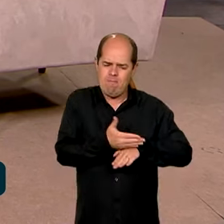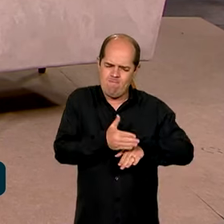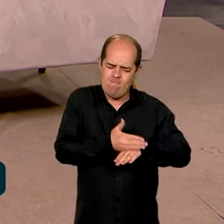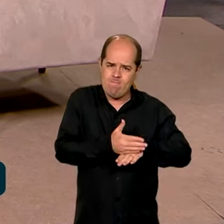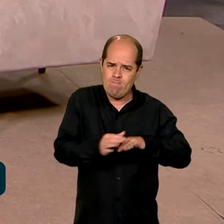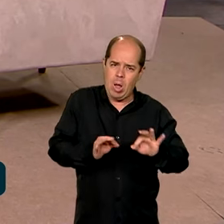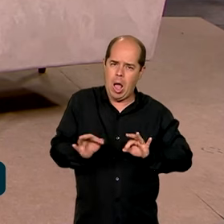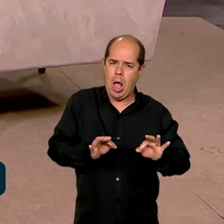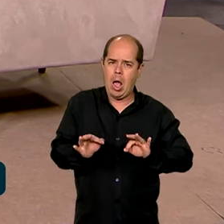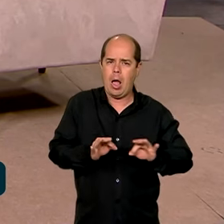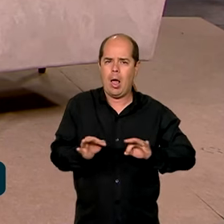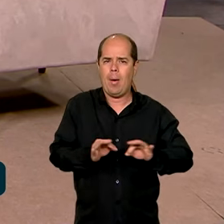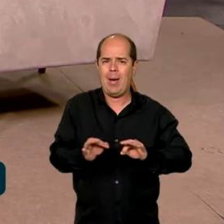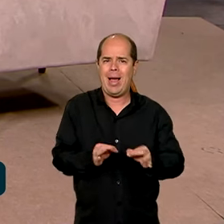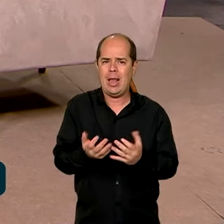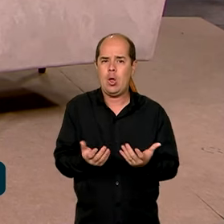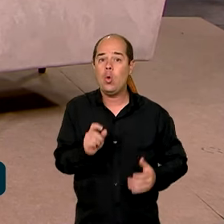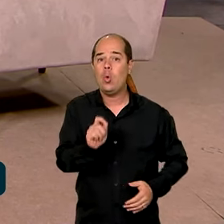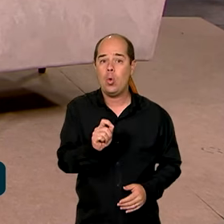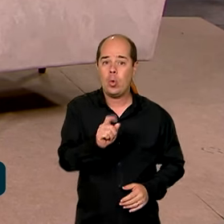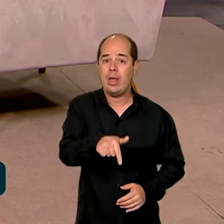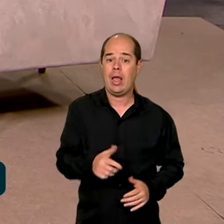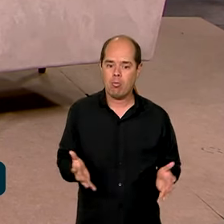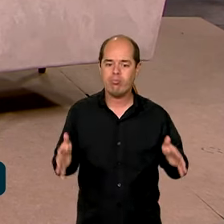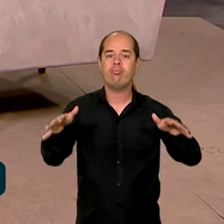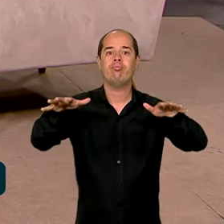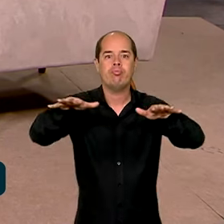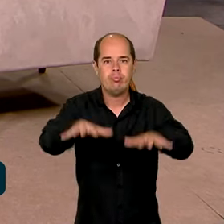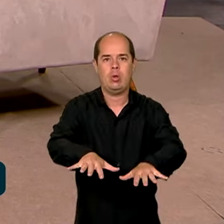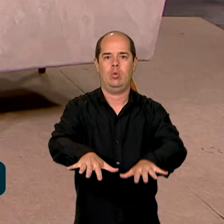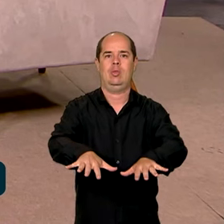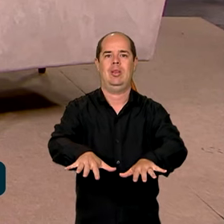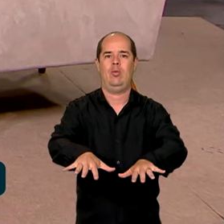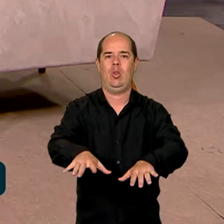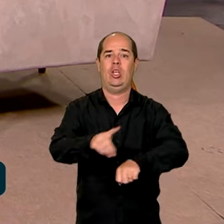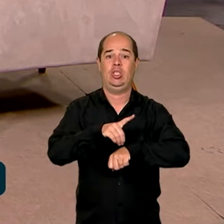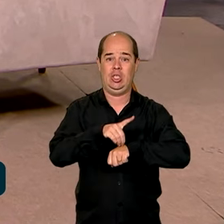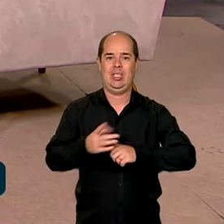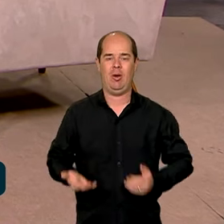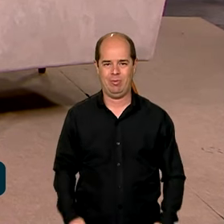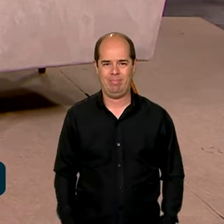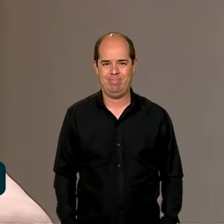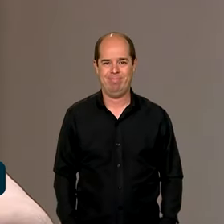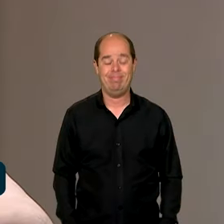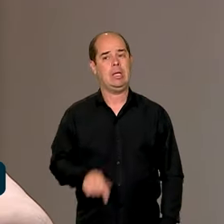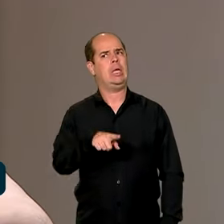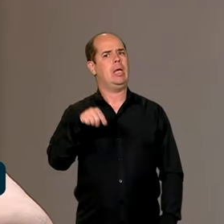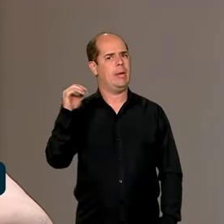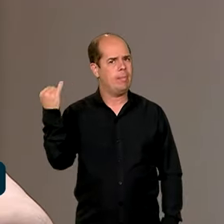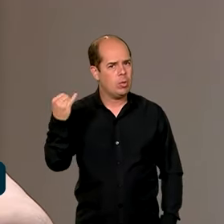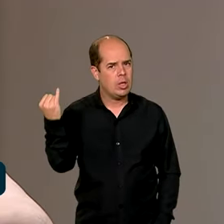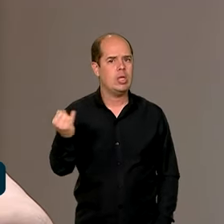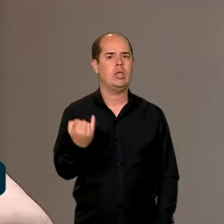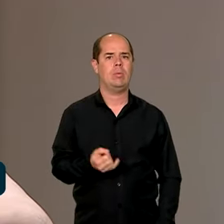por não estarem preparadas para a inclusão digital. Isso é importantíssimo. Nós estamos vendo agora os efeitos da